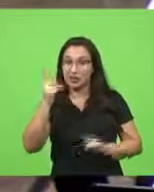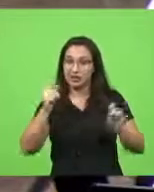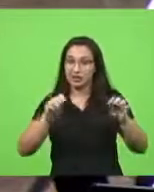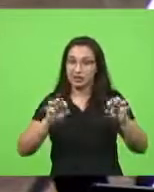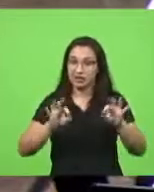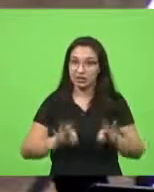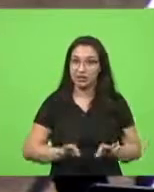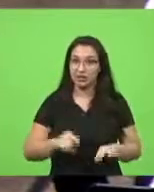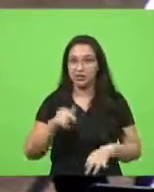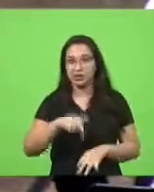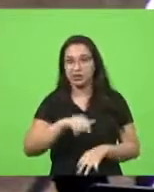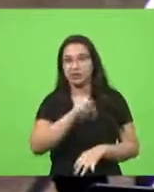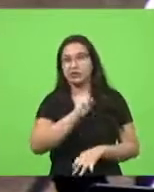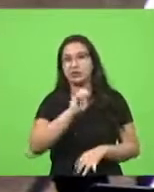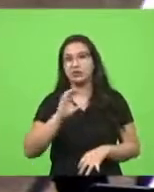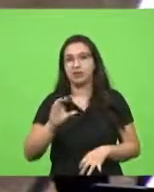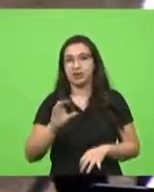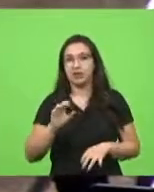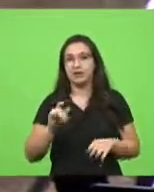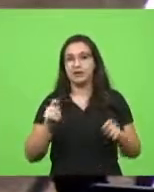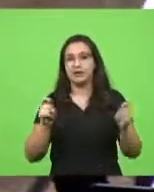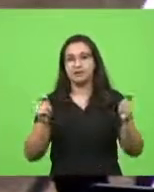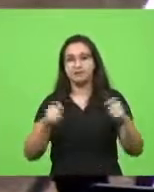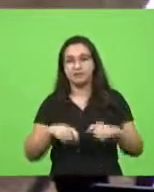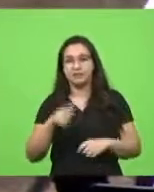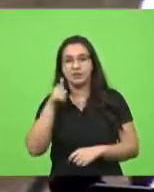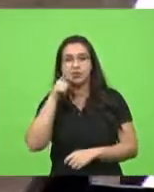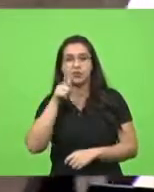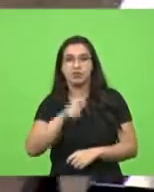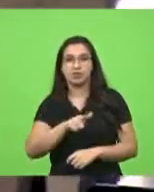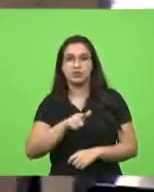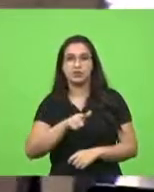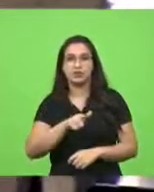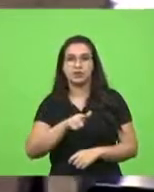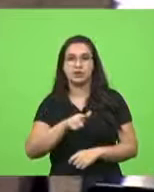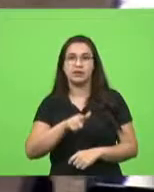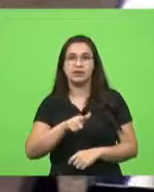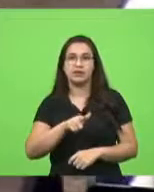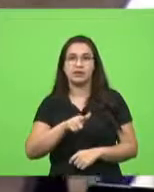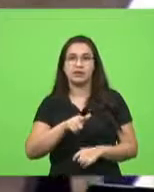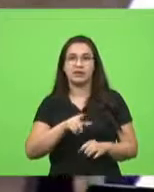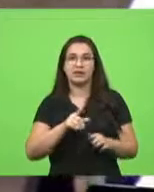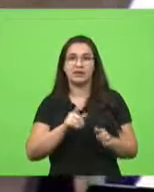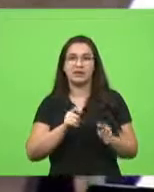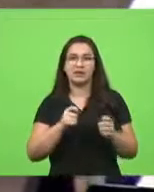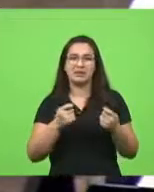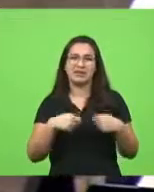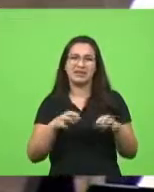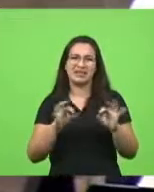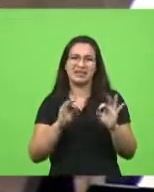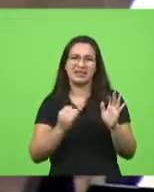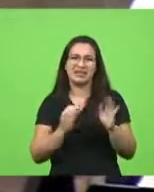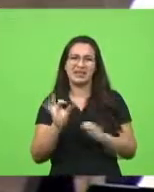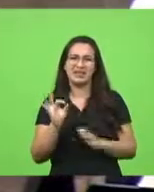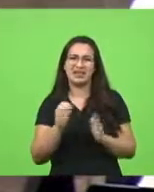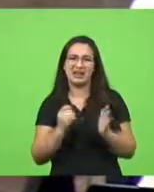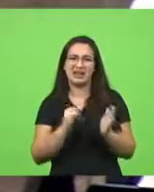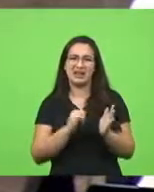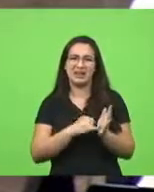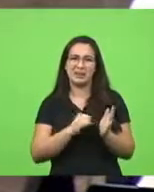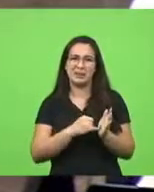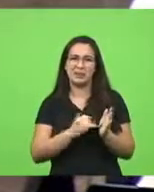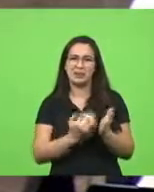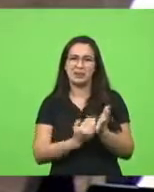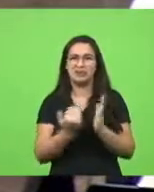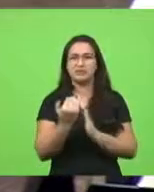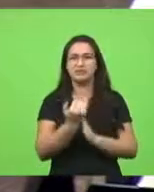estará preparado com um instrumento de legalidade para não se pagar impostos sobre algo que é essencial para a vida das pessoas. Era isso,